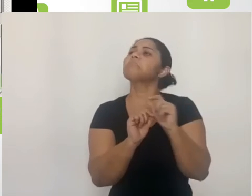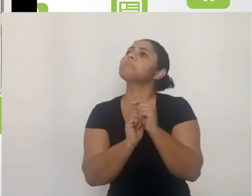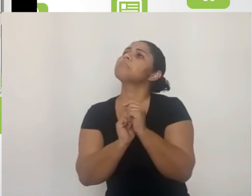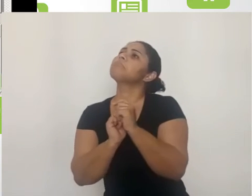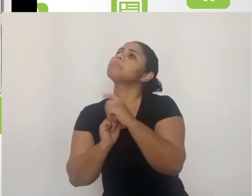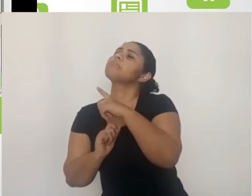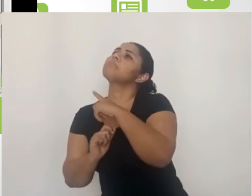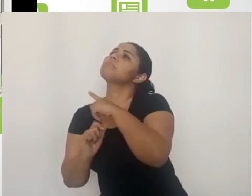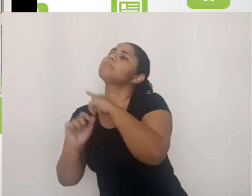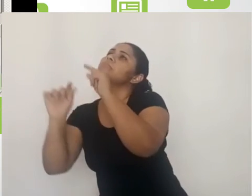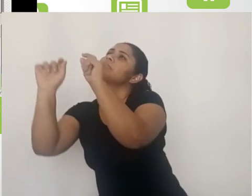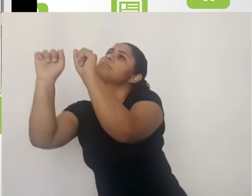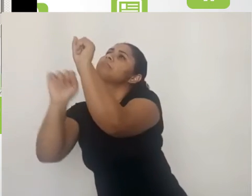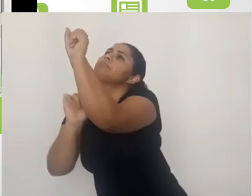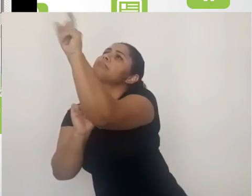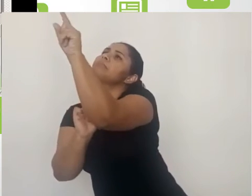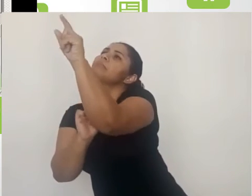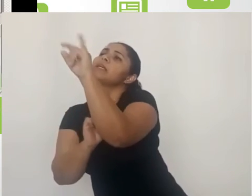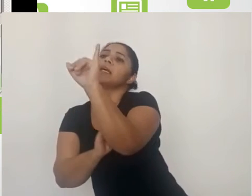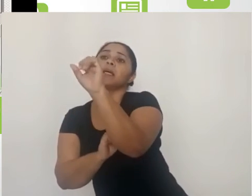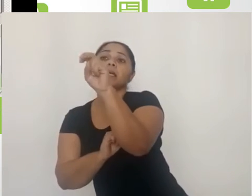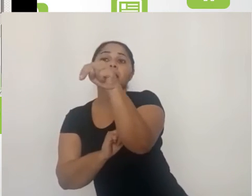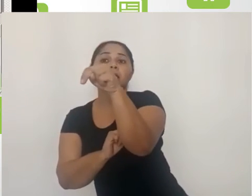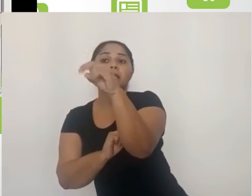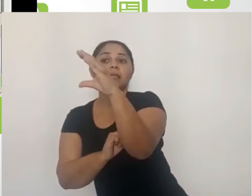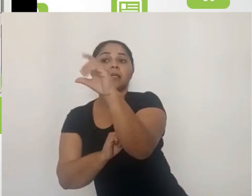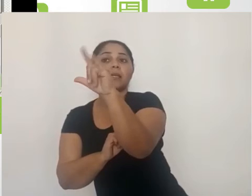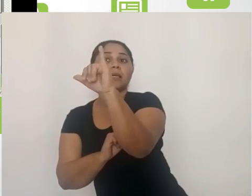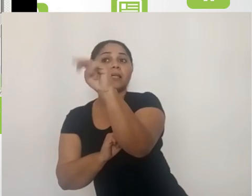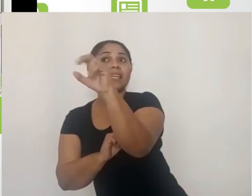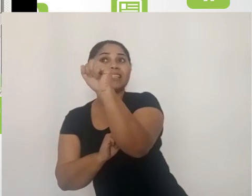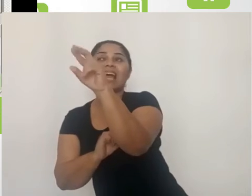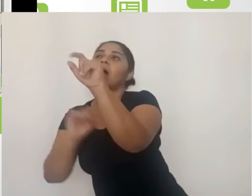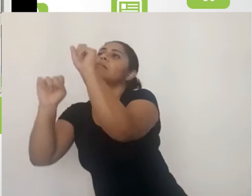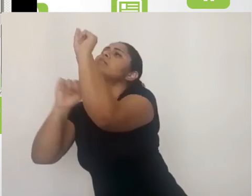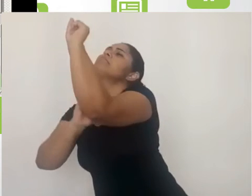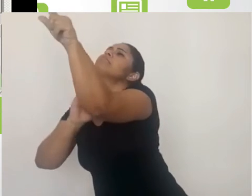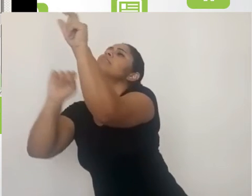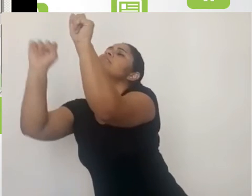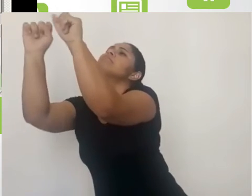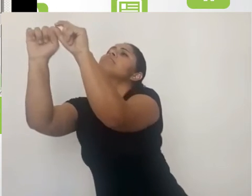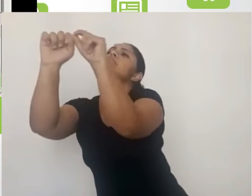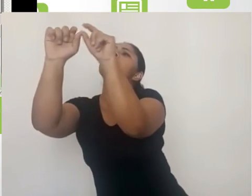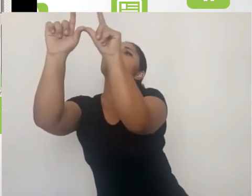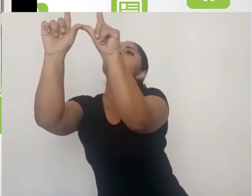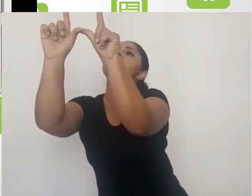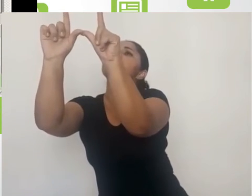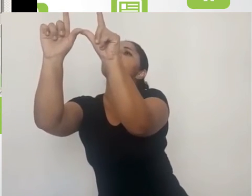Na ferramenta de inclinar, eu posso fazer a inclinação do meu objeto.